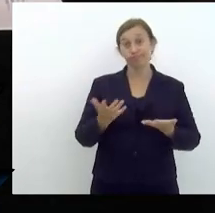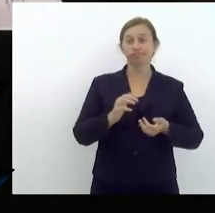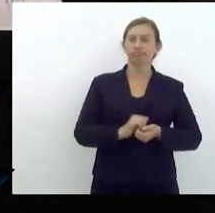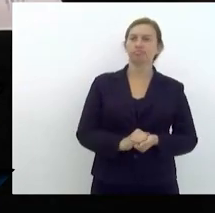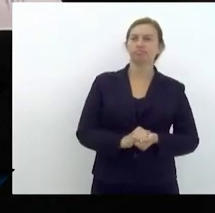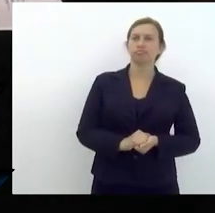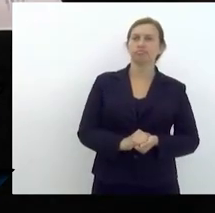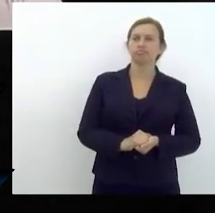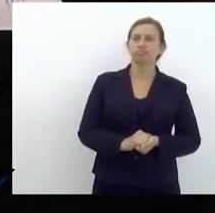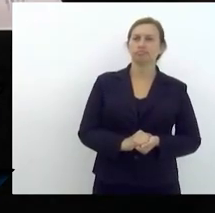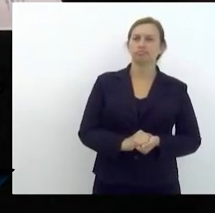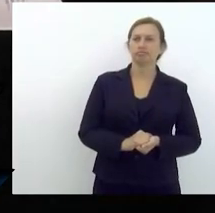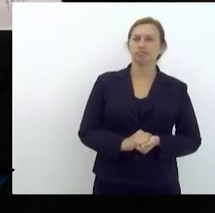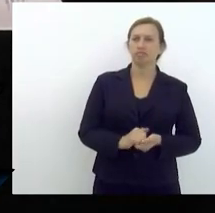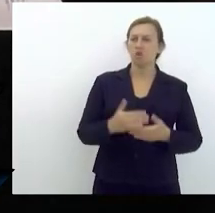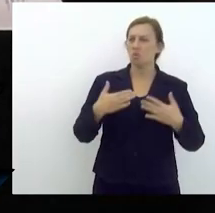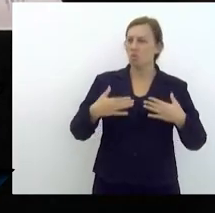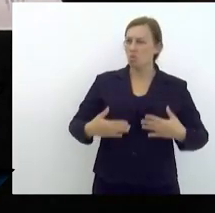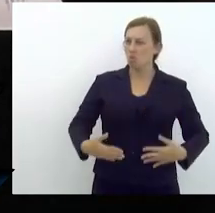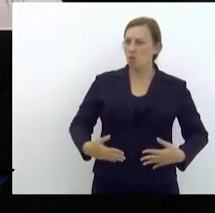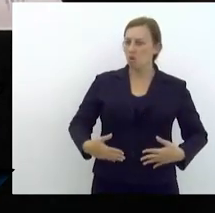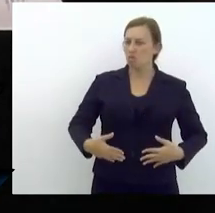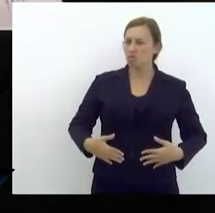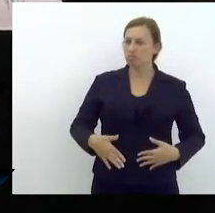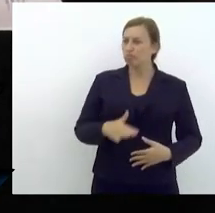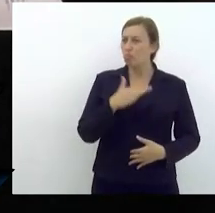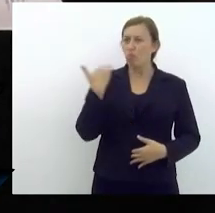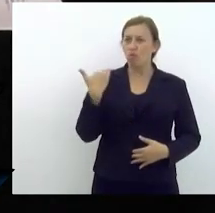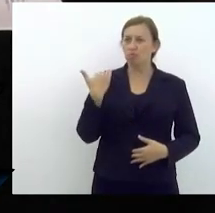ele é um corpo sem alma